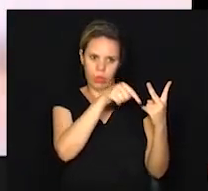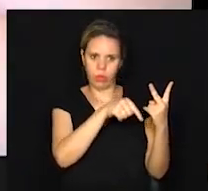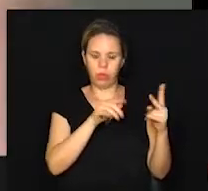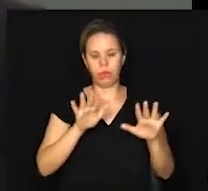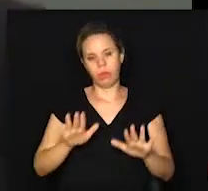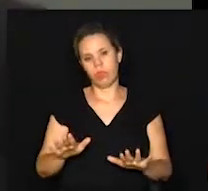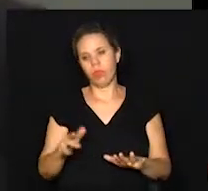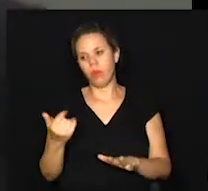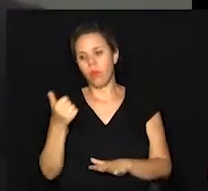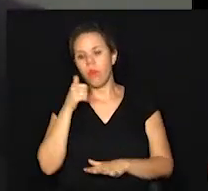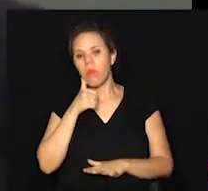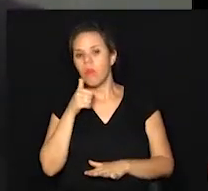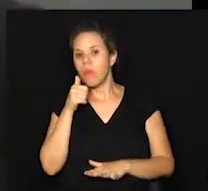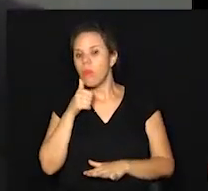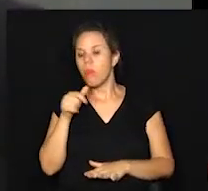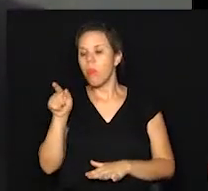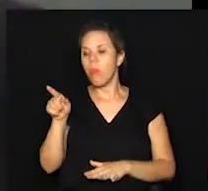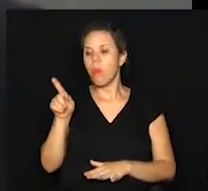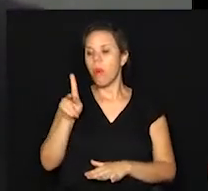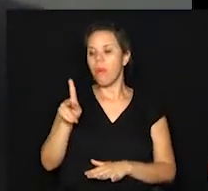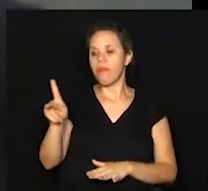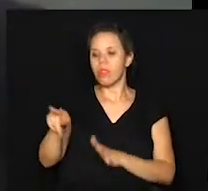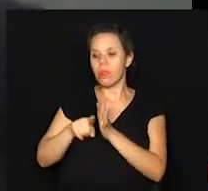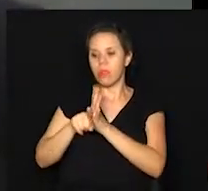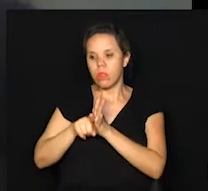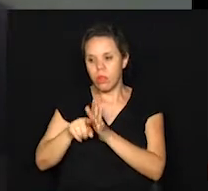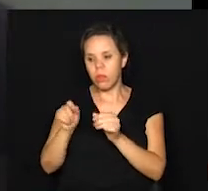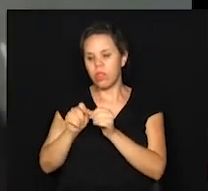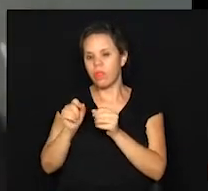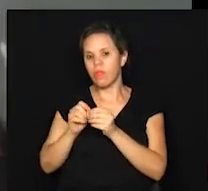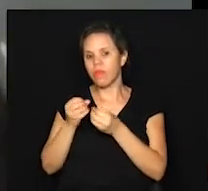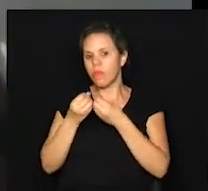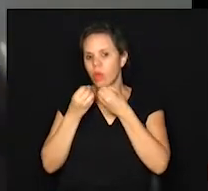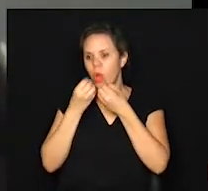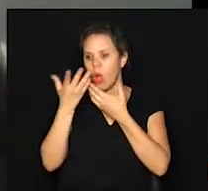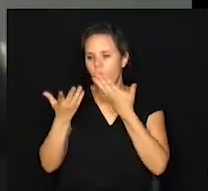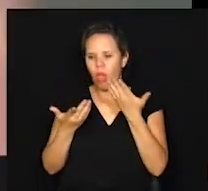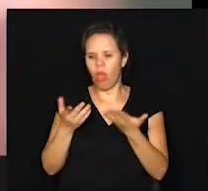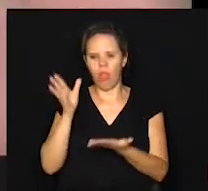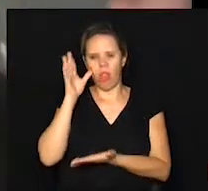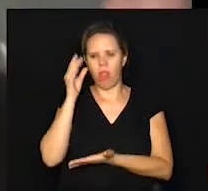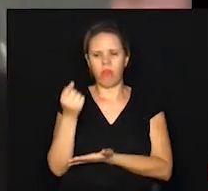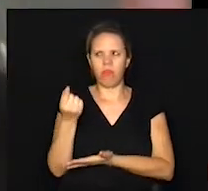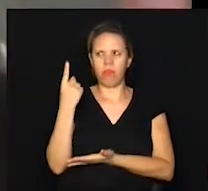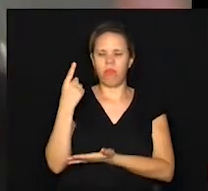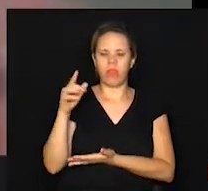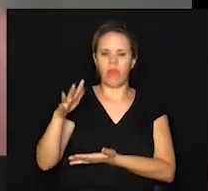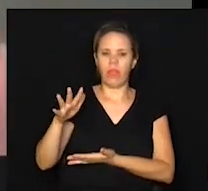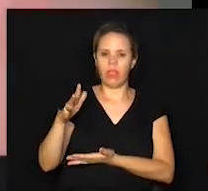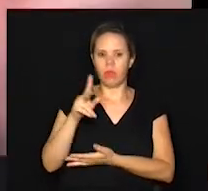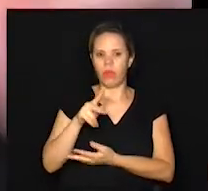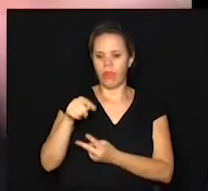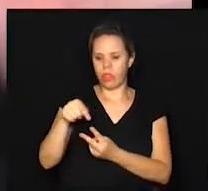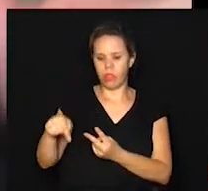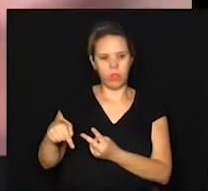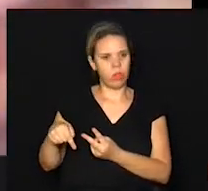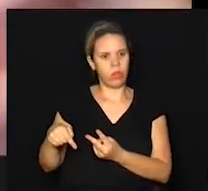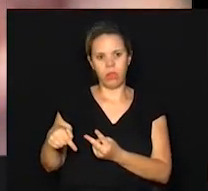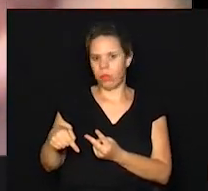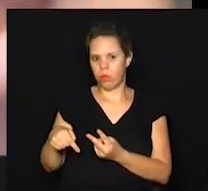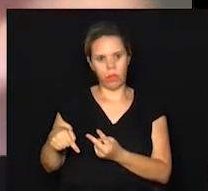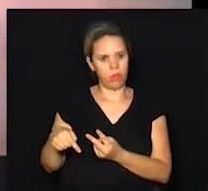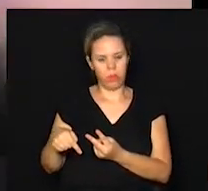uma professora que fez parte da comissão sindicante tenha feito um comentário curioso de que talvez esses professores não estariam, entre